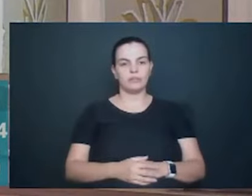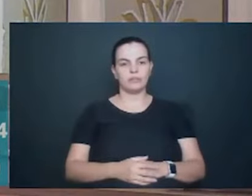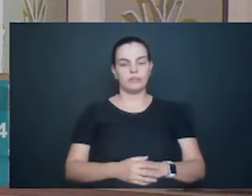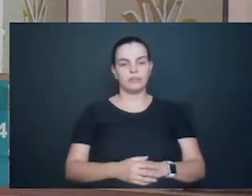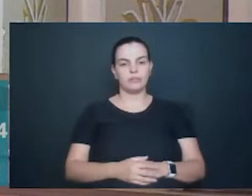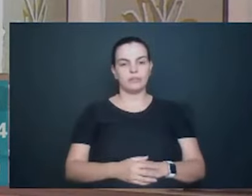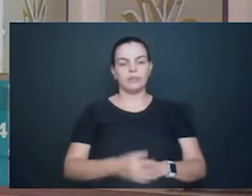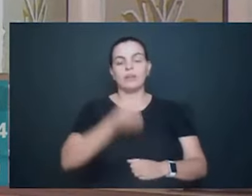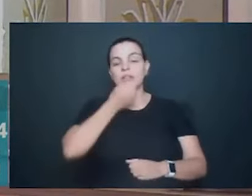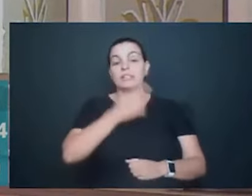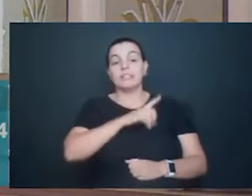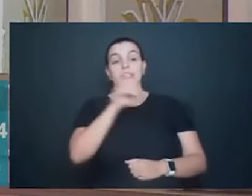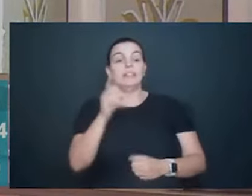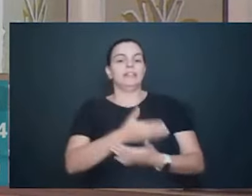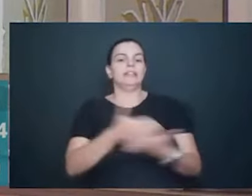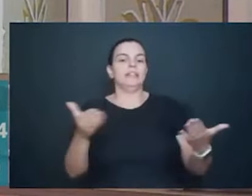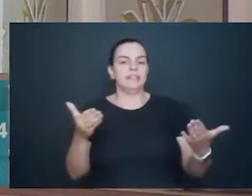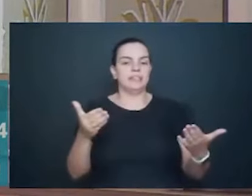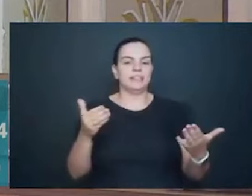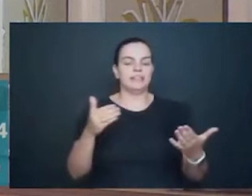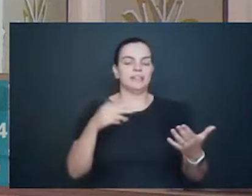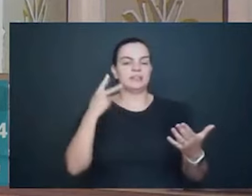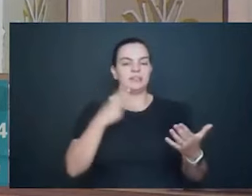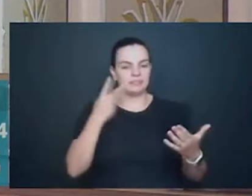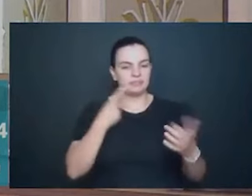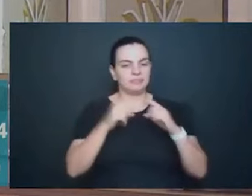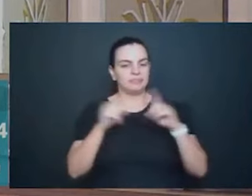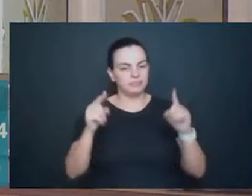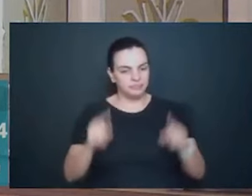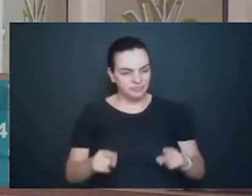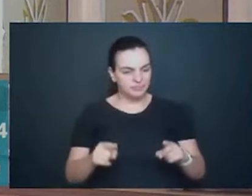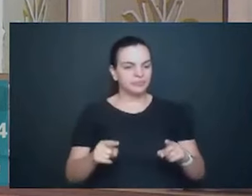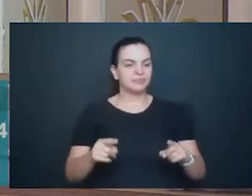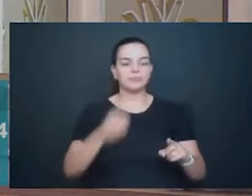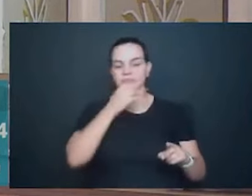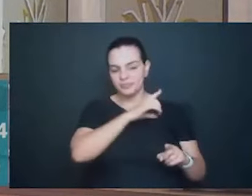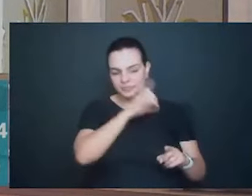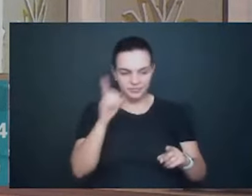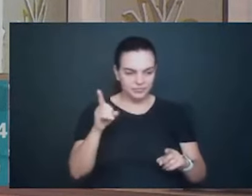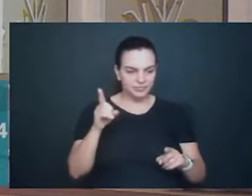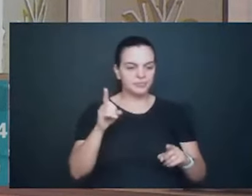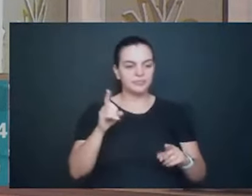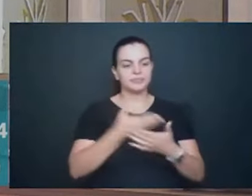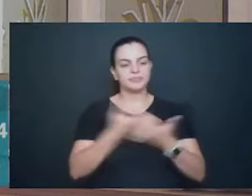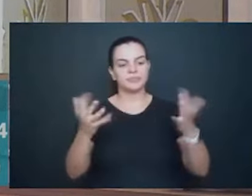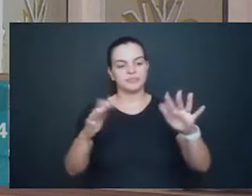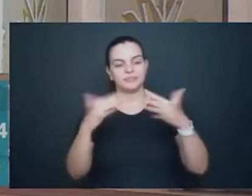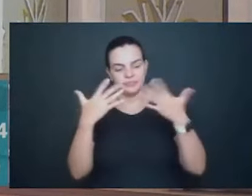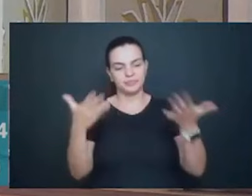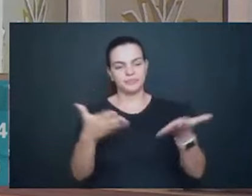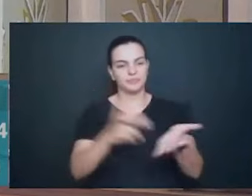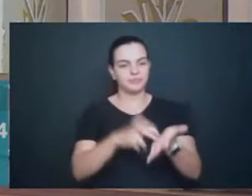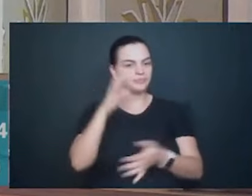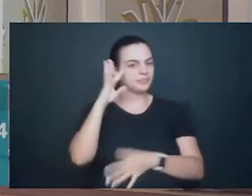Bom dia a todos, servidores da casa, vereadores, vereadoras, bom dia a todos que nos acompanham nessa manhã de quarta-feira. Hoje